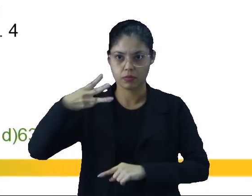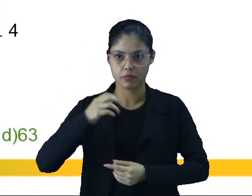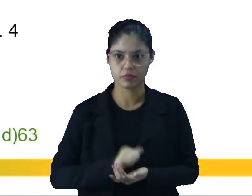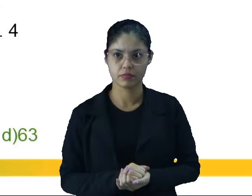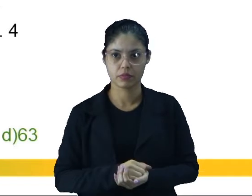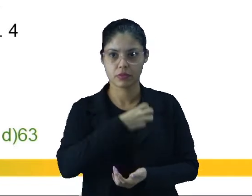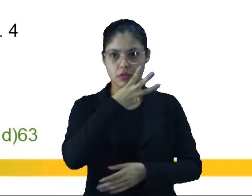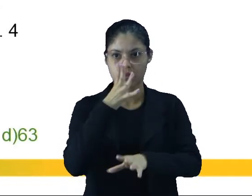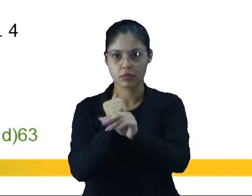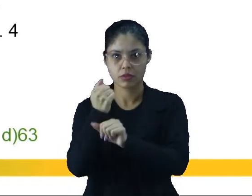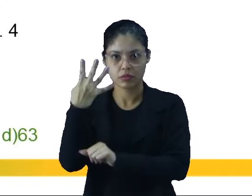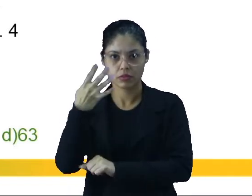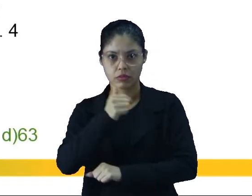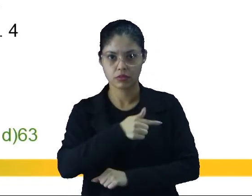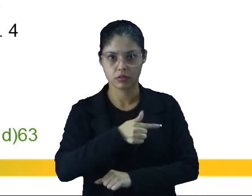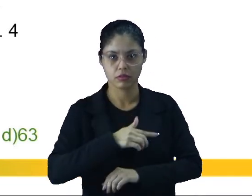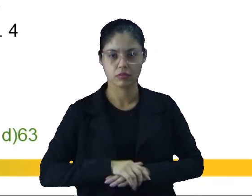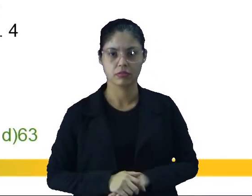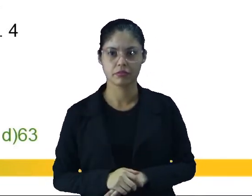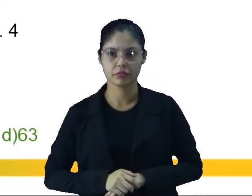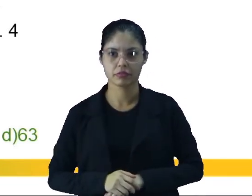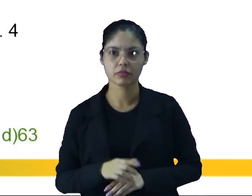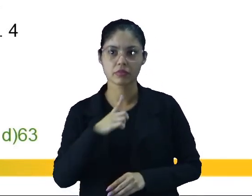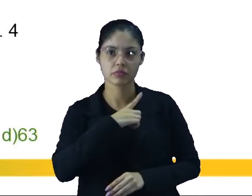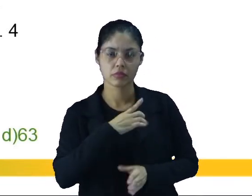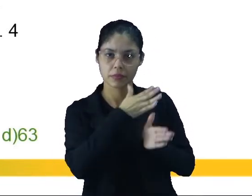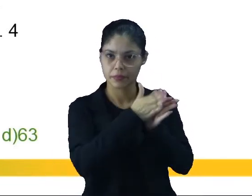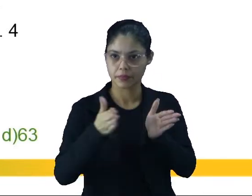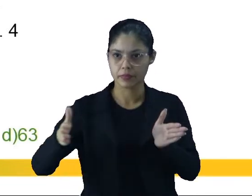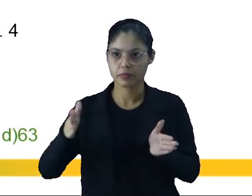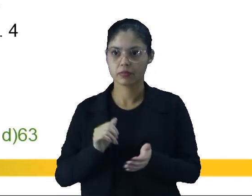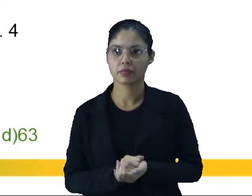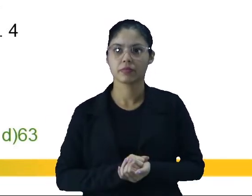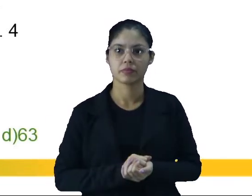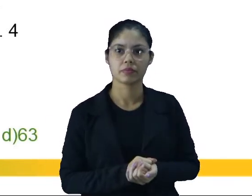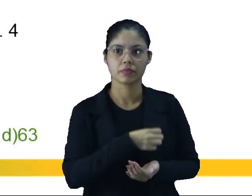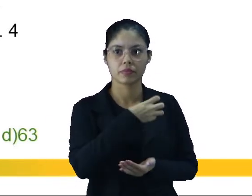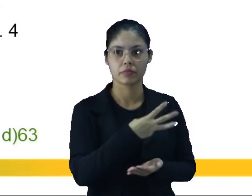A2 é 3 mais 4, que é 7. Eu vou ter essa sequência aqui, ó.